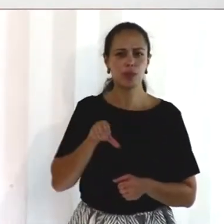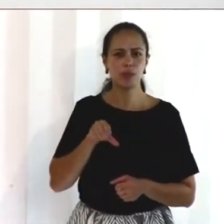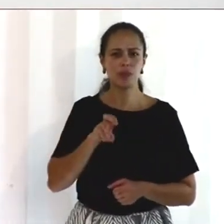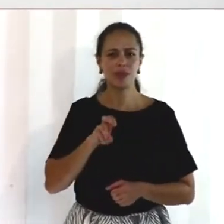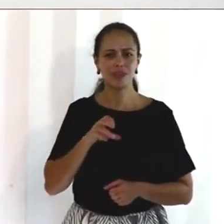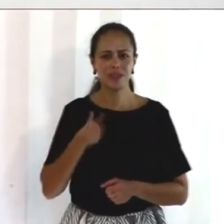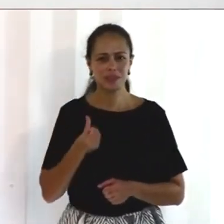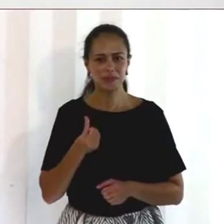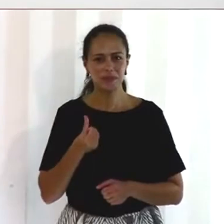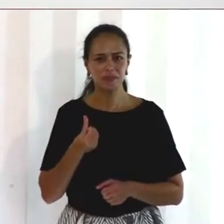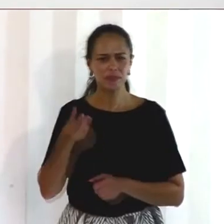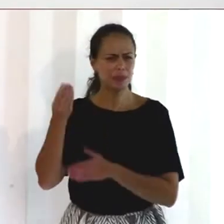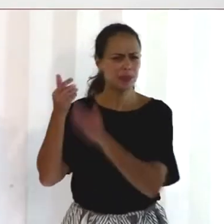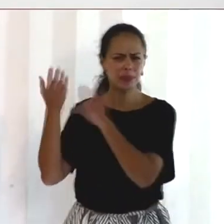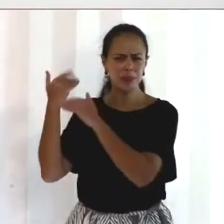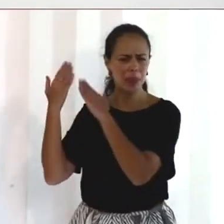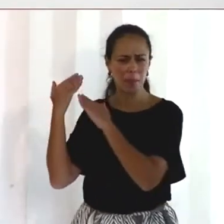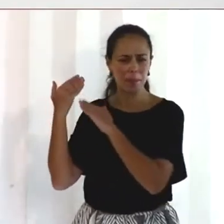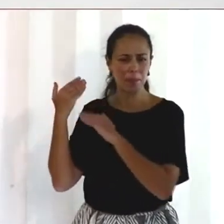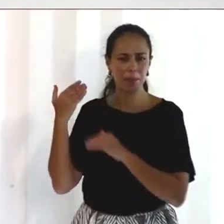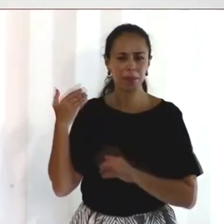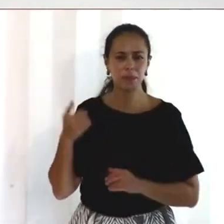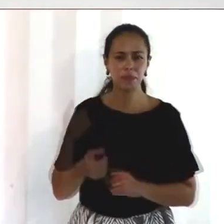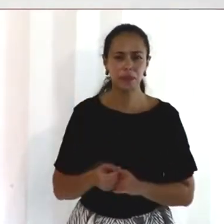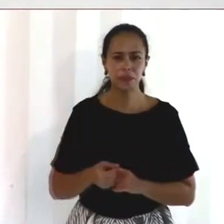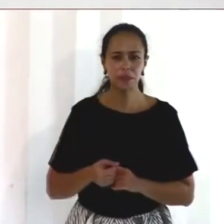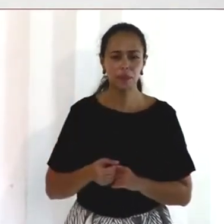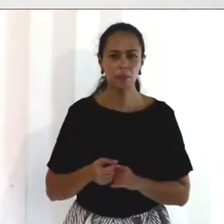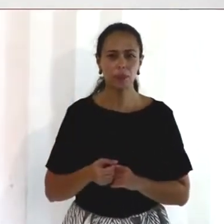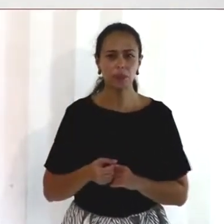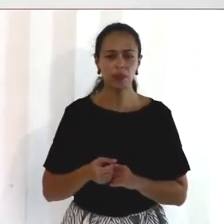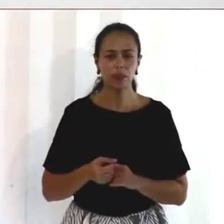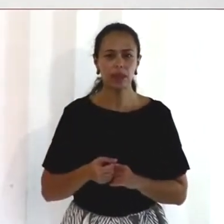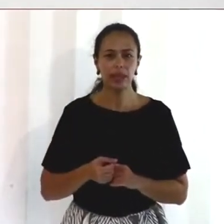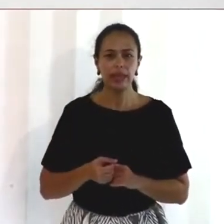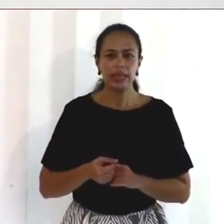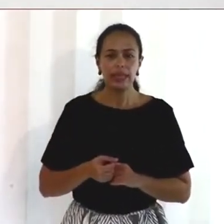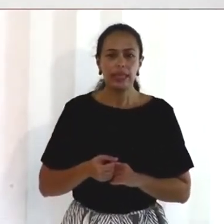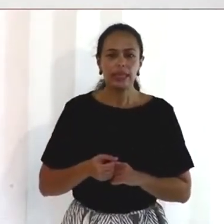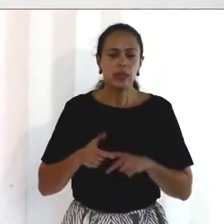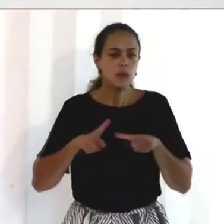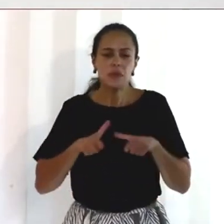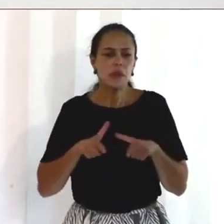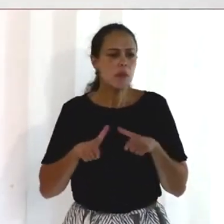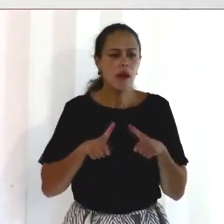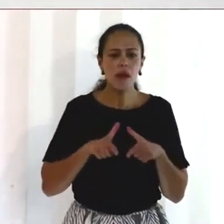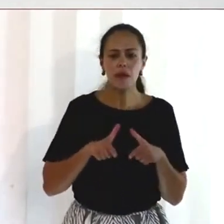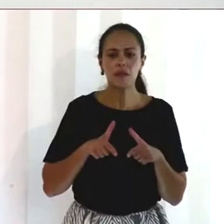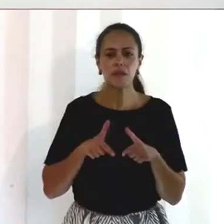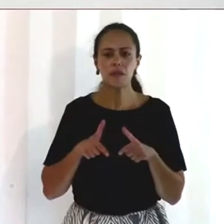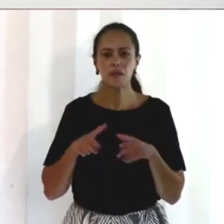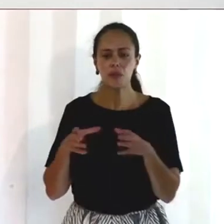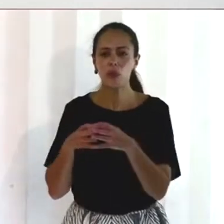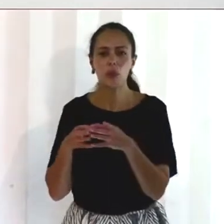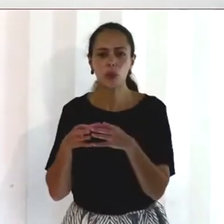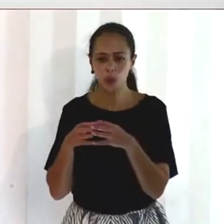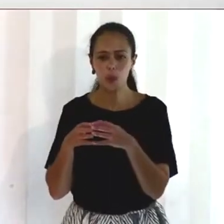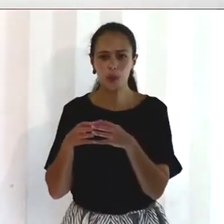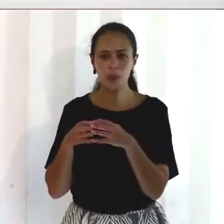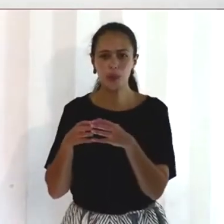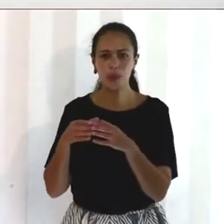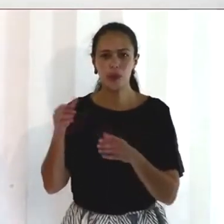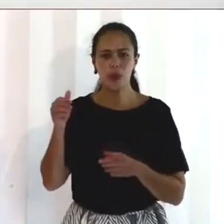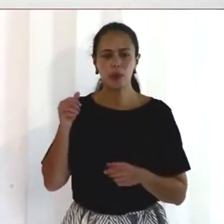e adolescentes, que a Priscila, esposa do Robert, fazia parte. Ela era uma adolescente,